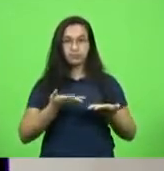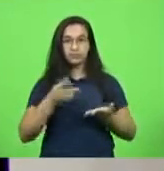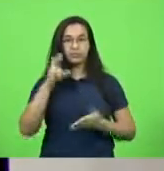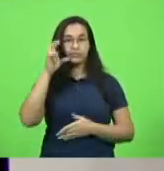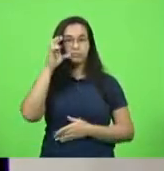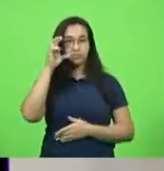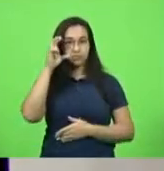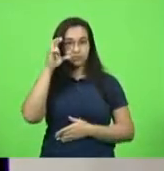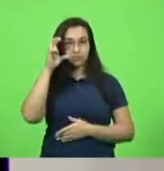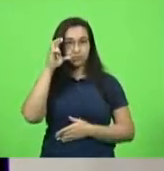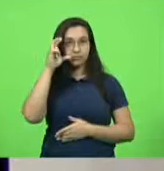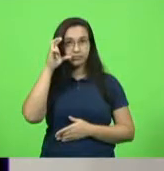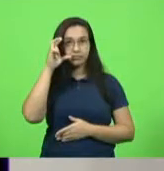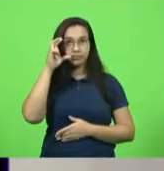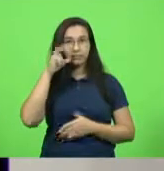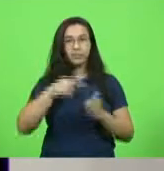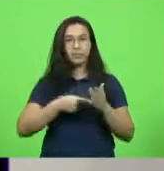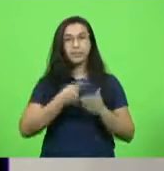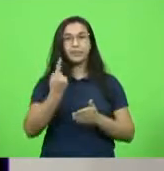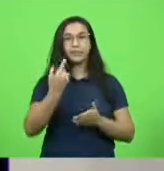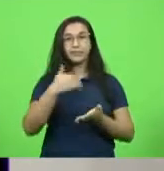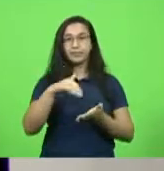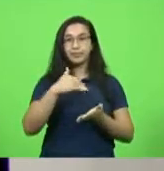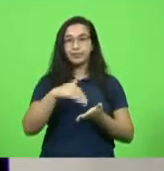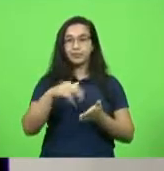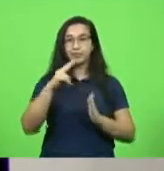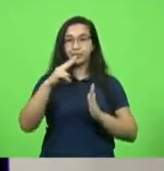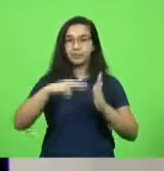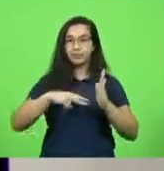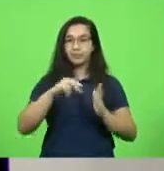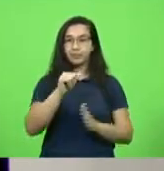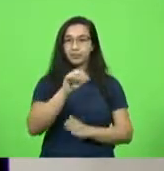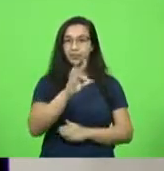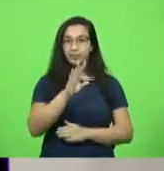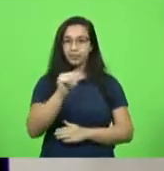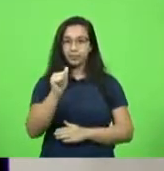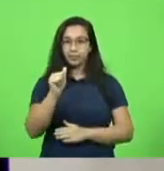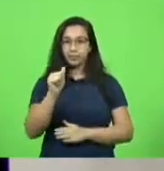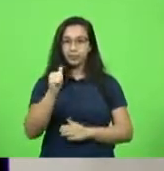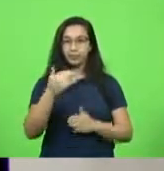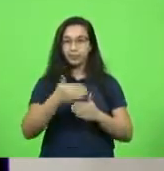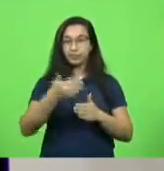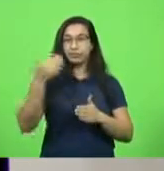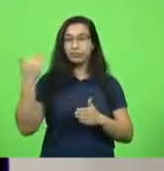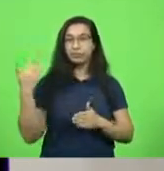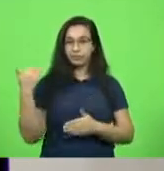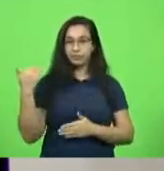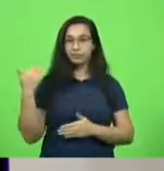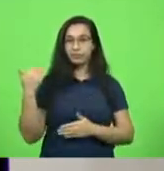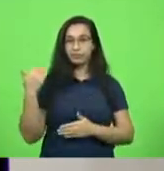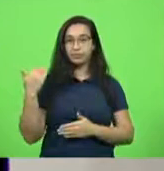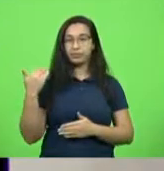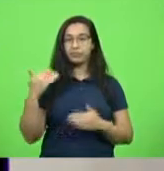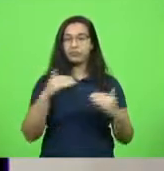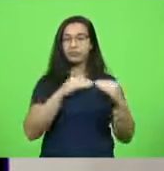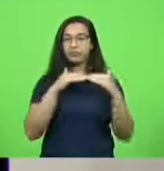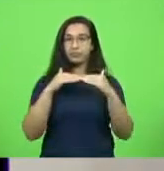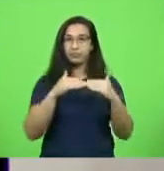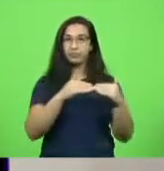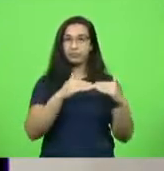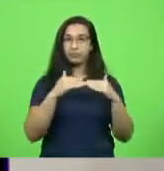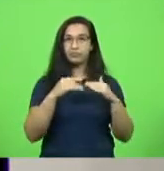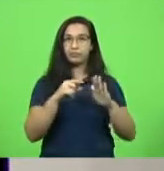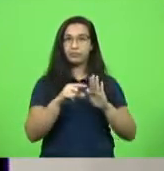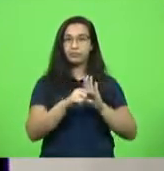Alba o 1º secretário a proceder a leitura das atas das sessões anteriores que em consonância